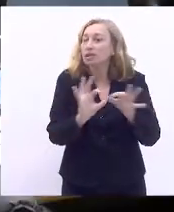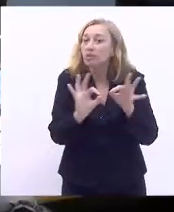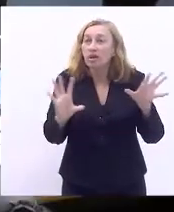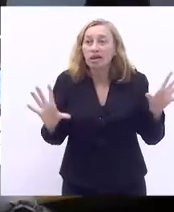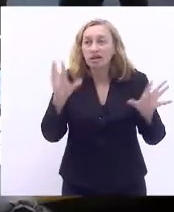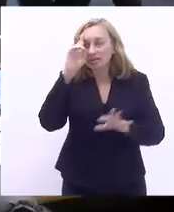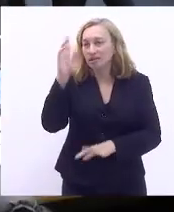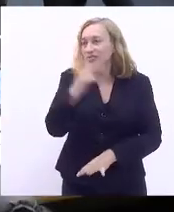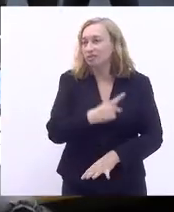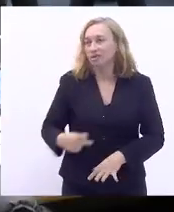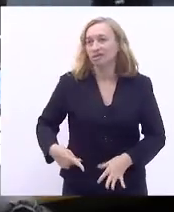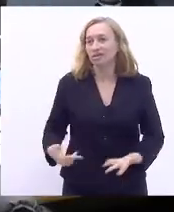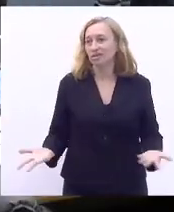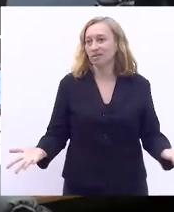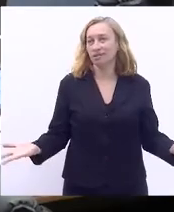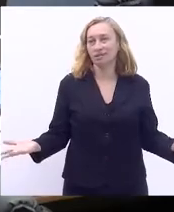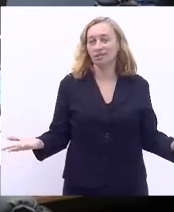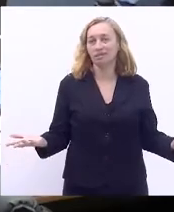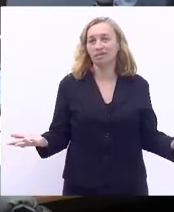presidente?